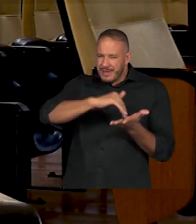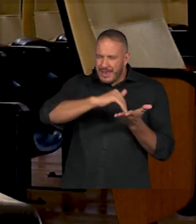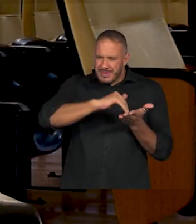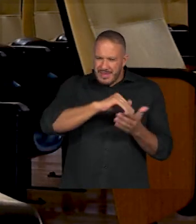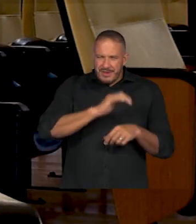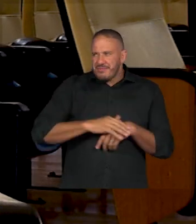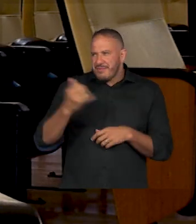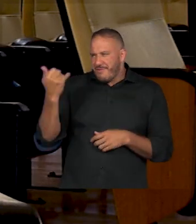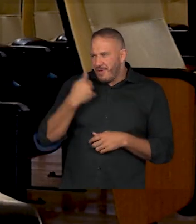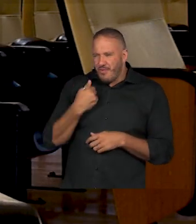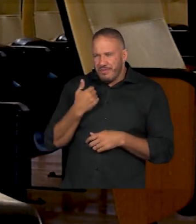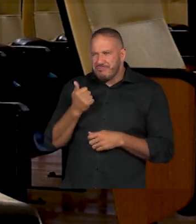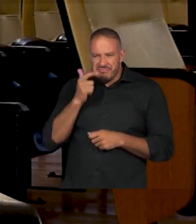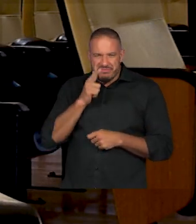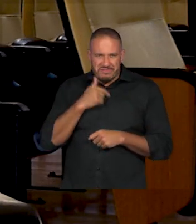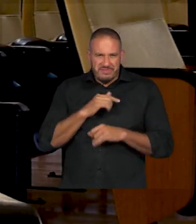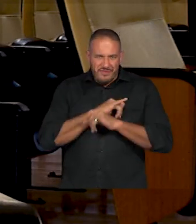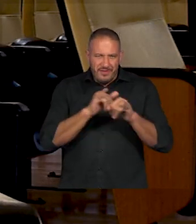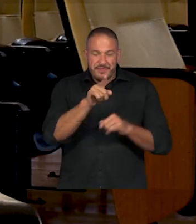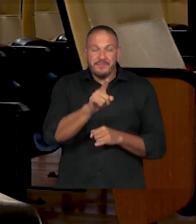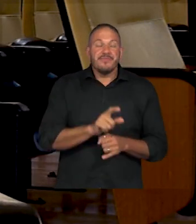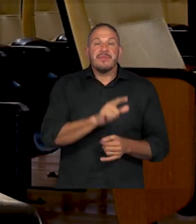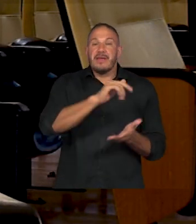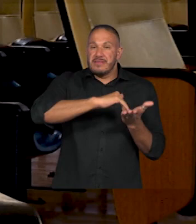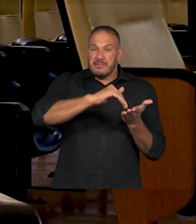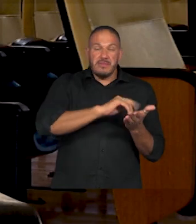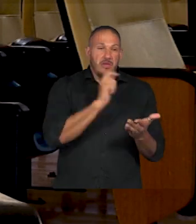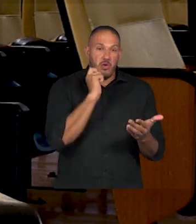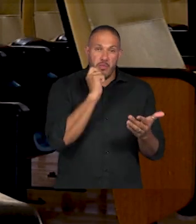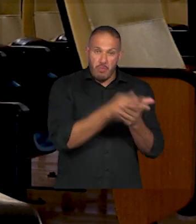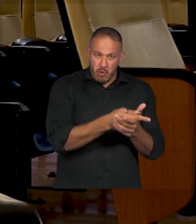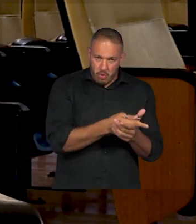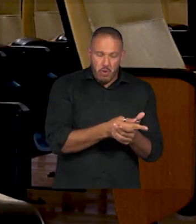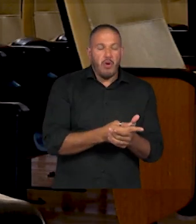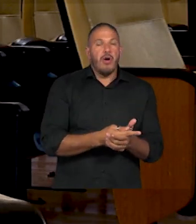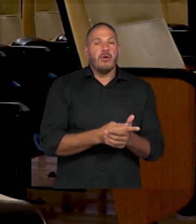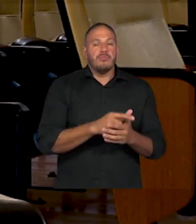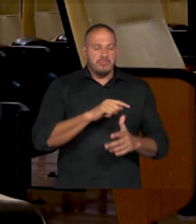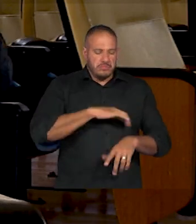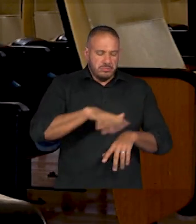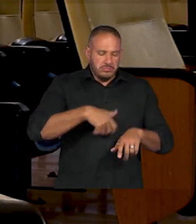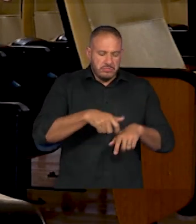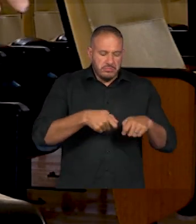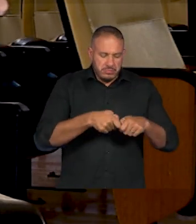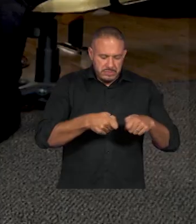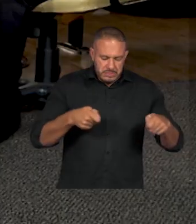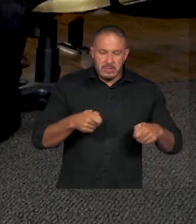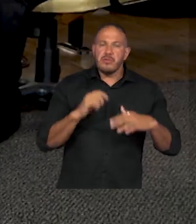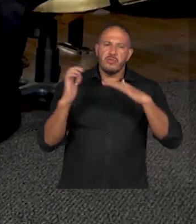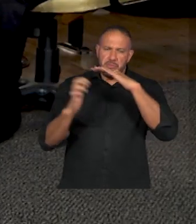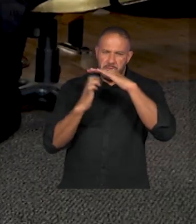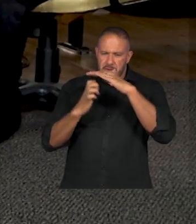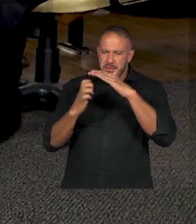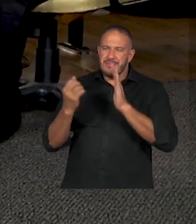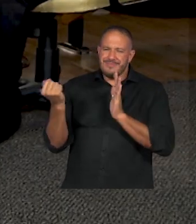permite contar aqui, que ela comprou um tênis para o Nicolas, um tênis de uma empresa